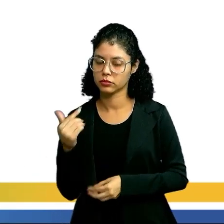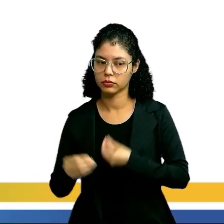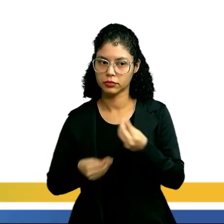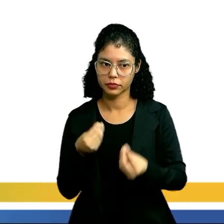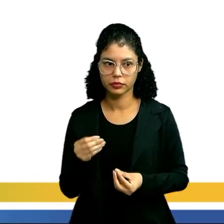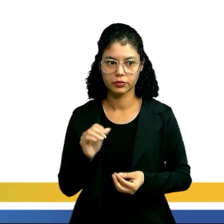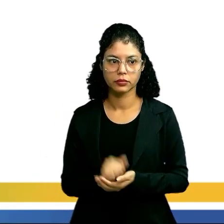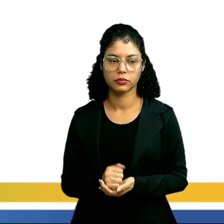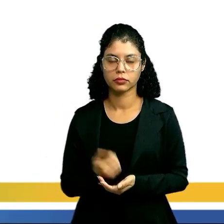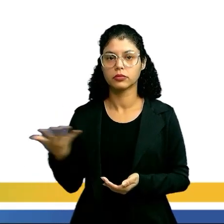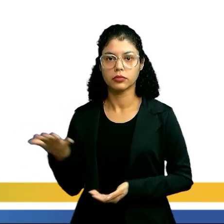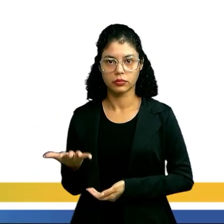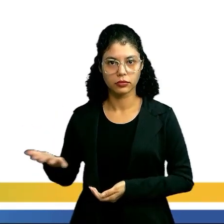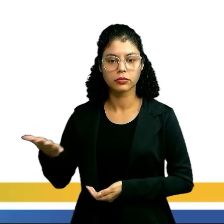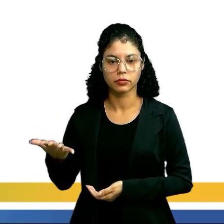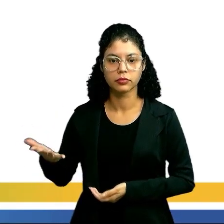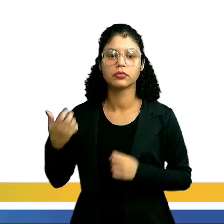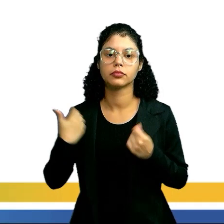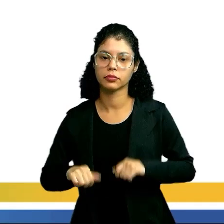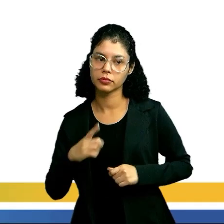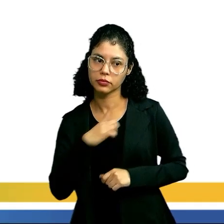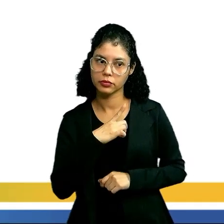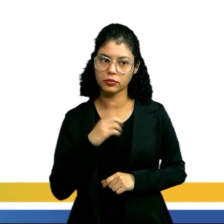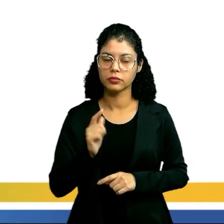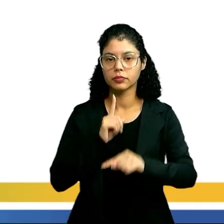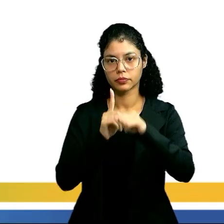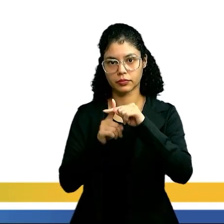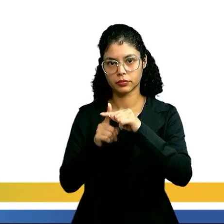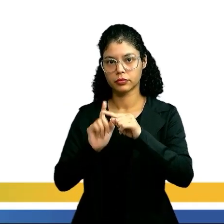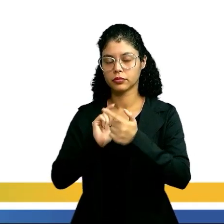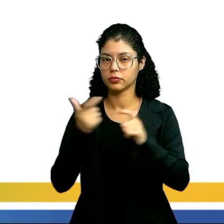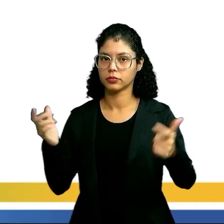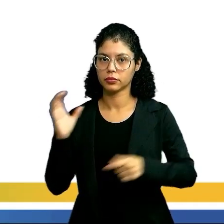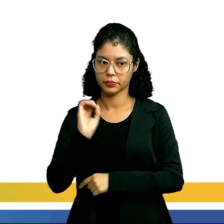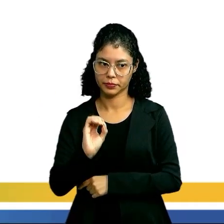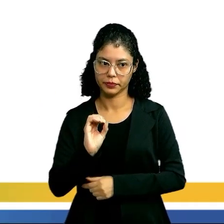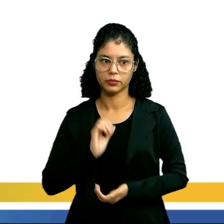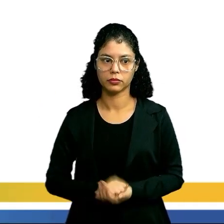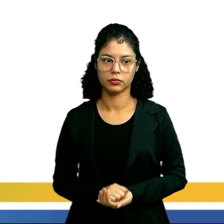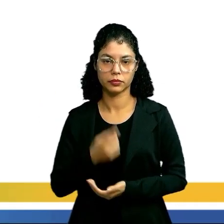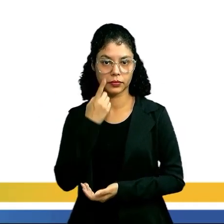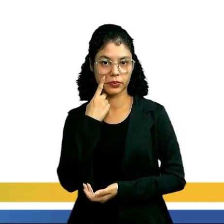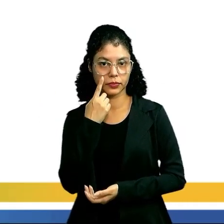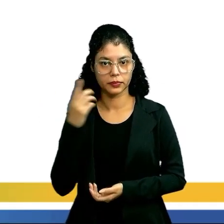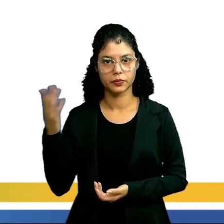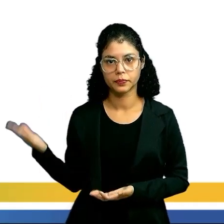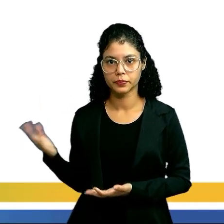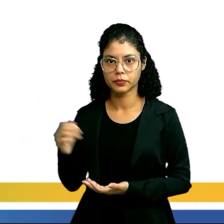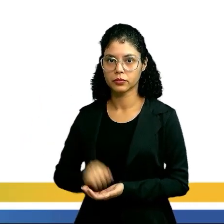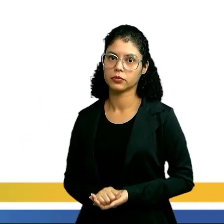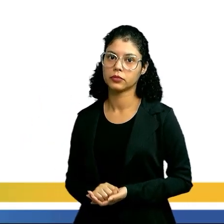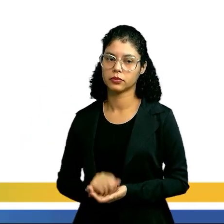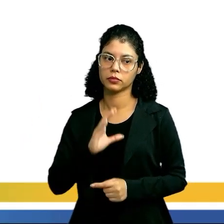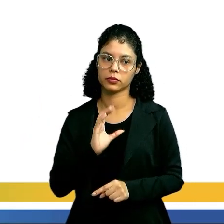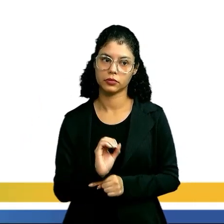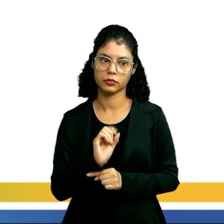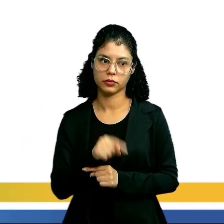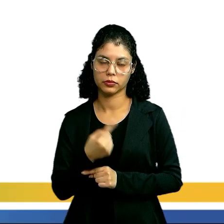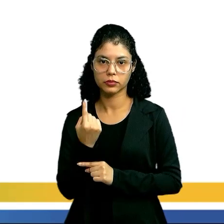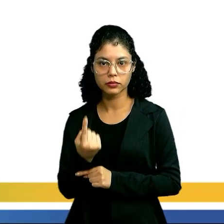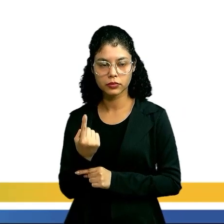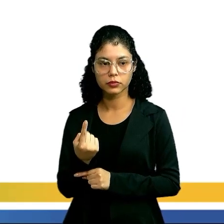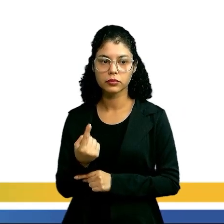Então, essa base aqui, ela tem que ser positiva e maior que zero. Olha aqui os exemplos, pode ser 0,1, pode